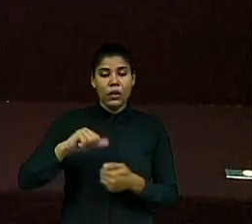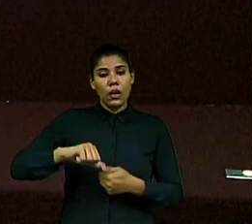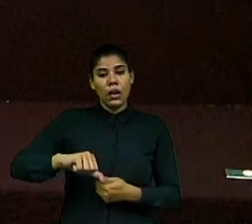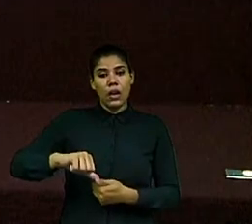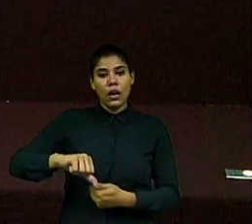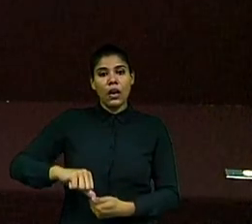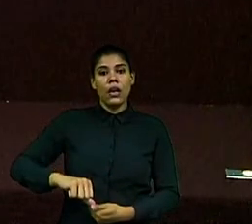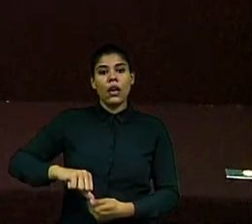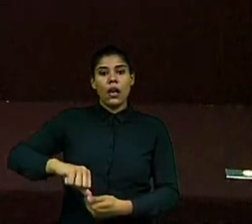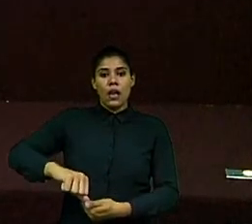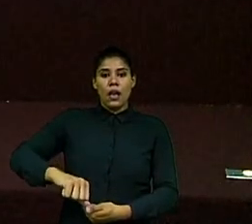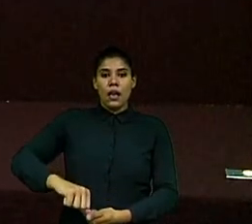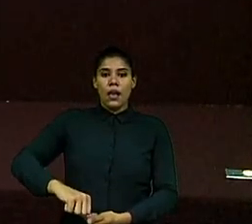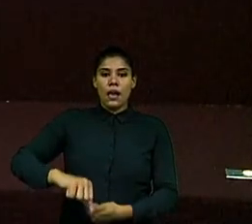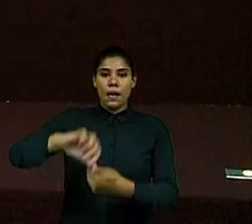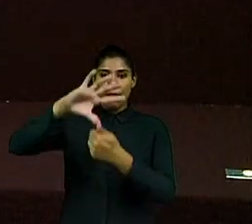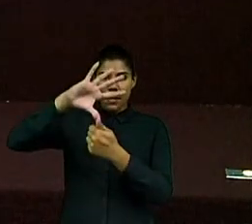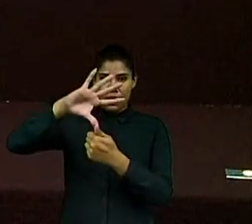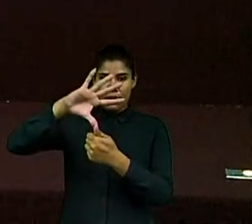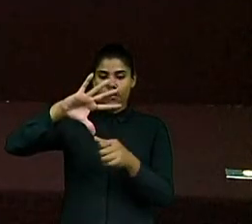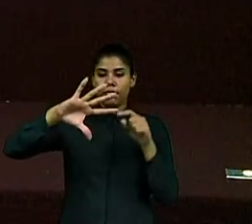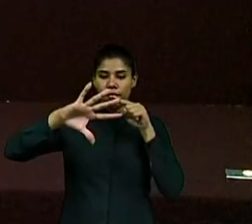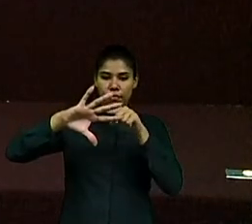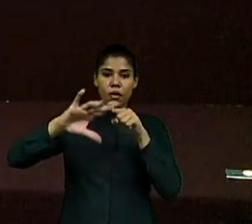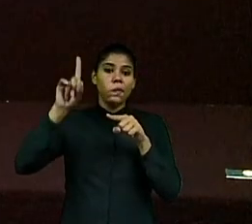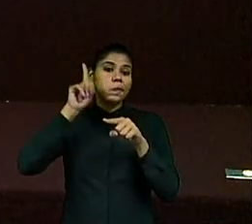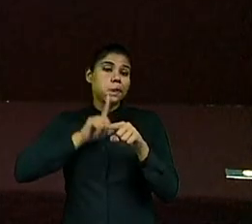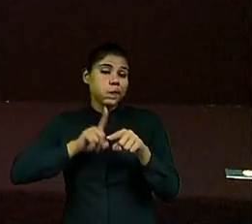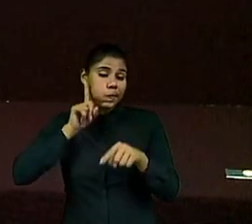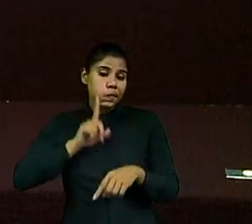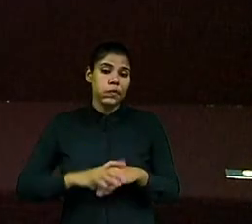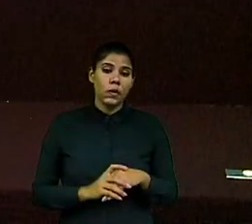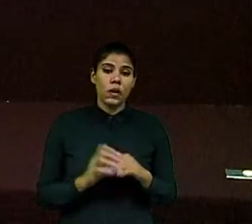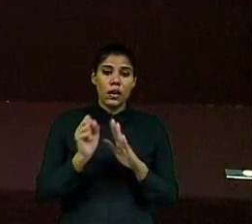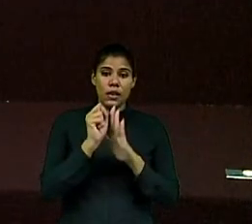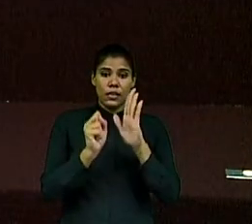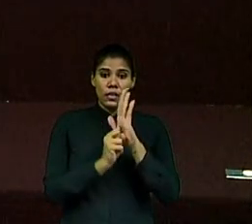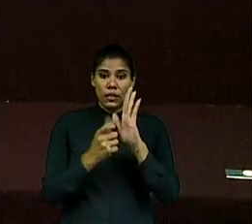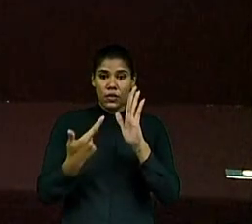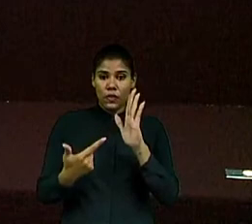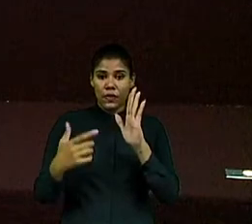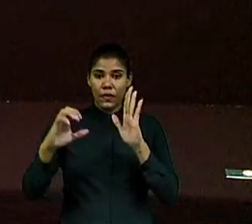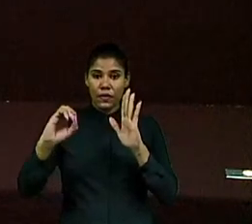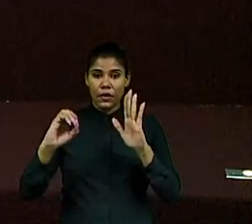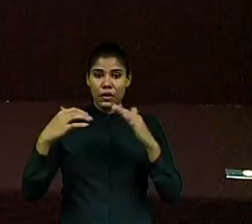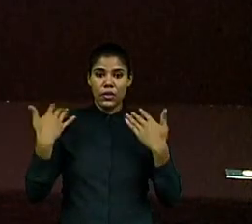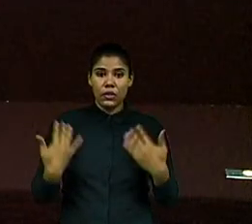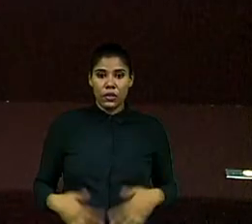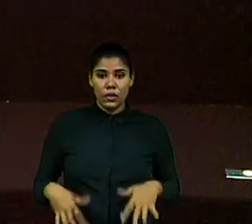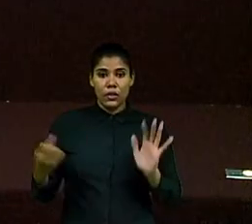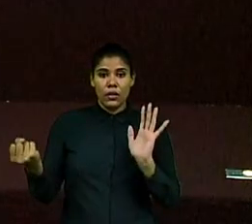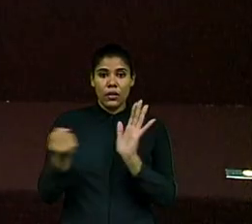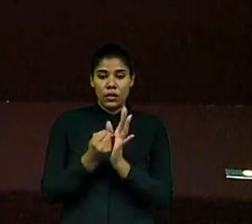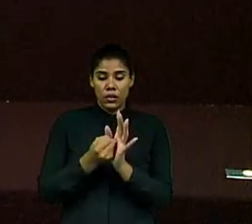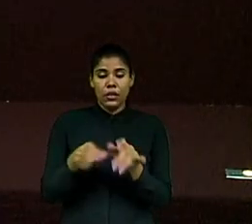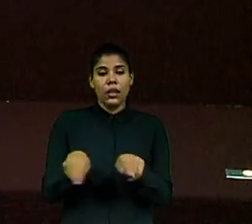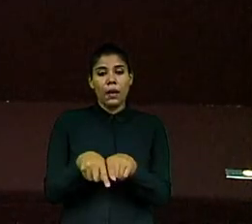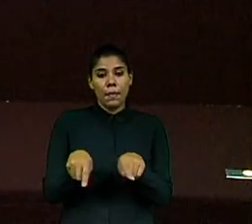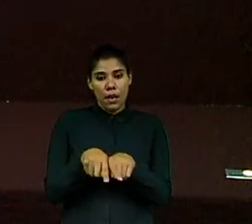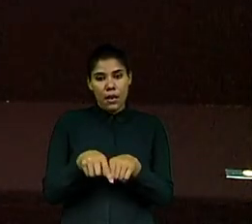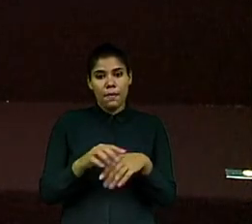dos Estados Unidos vou fazer uma ressalva que o século 20 ele foi muito marcante também inegável